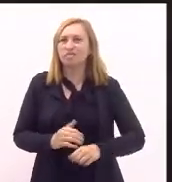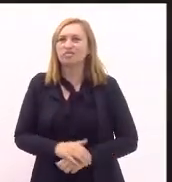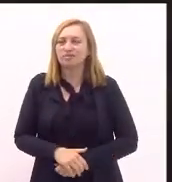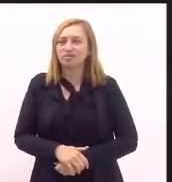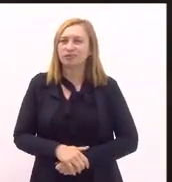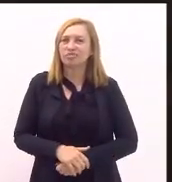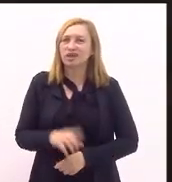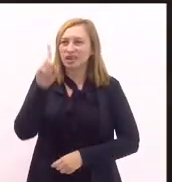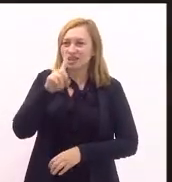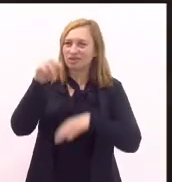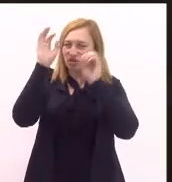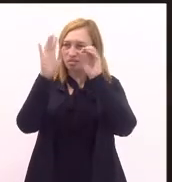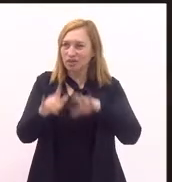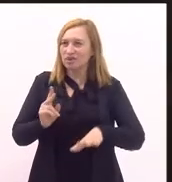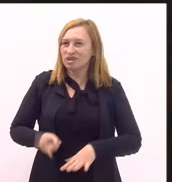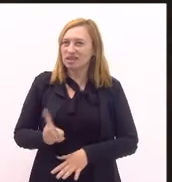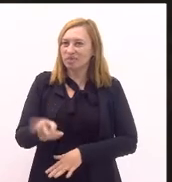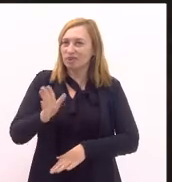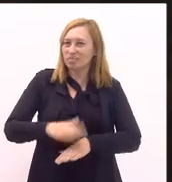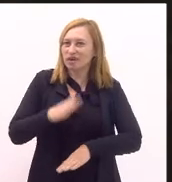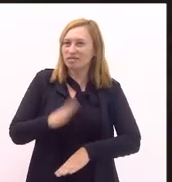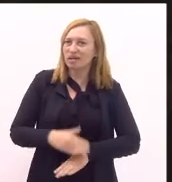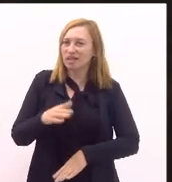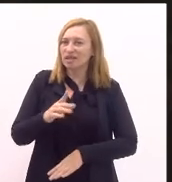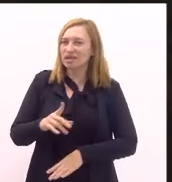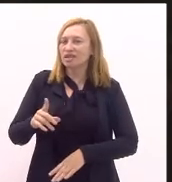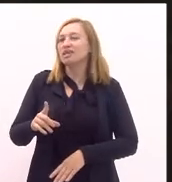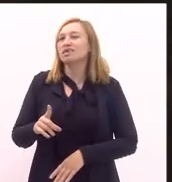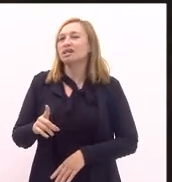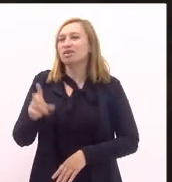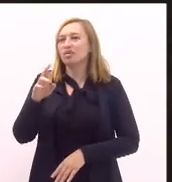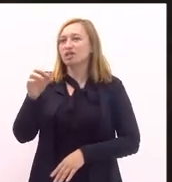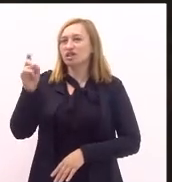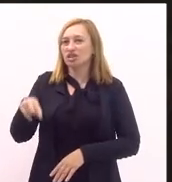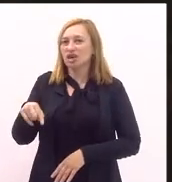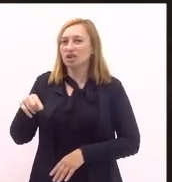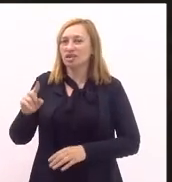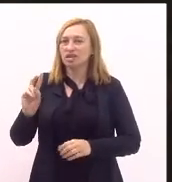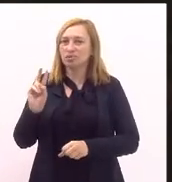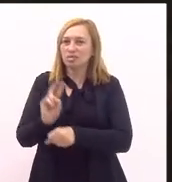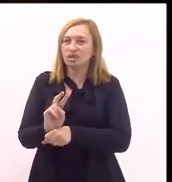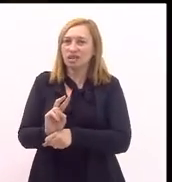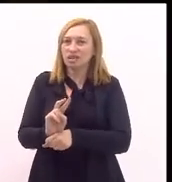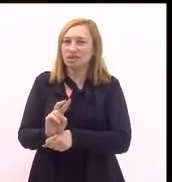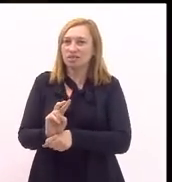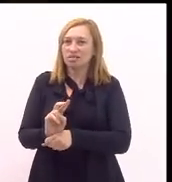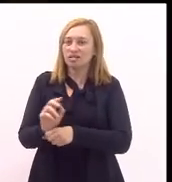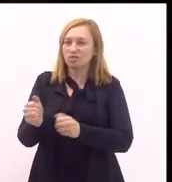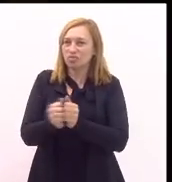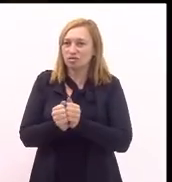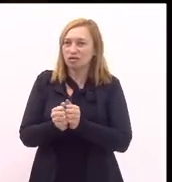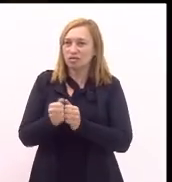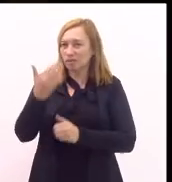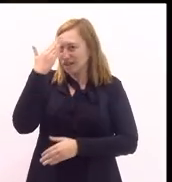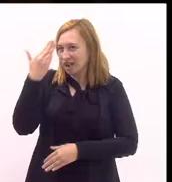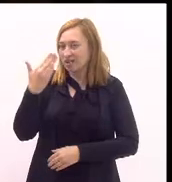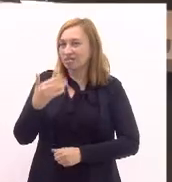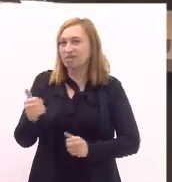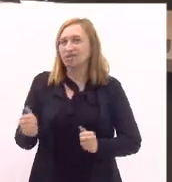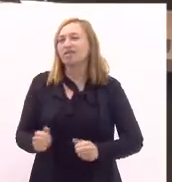homenagear Deus te abençoe sempre cada vez mais vou deixar te proteja esse bagulho nega tamos junto Muito obrigado